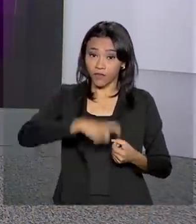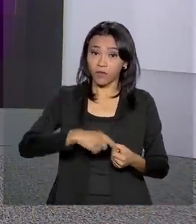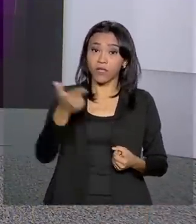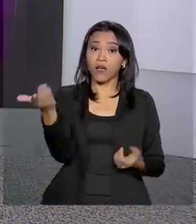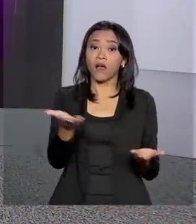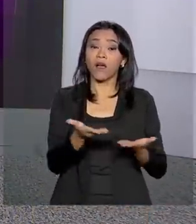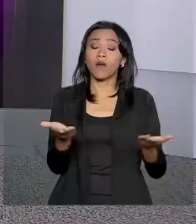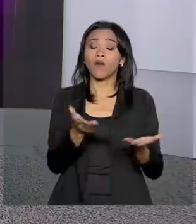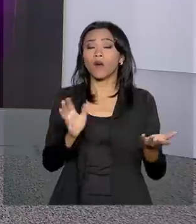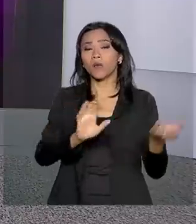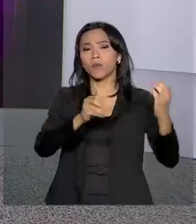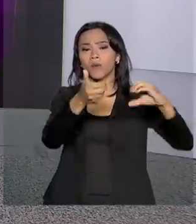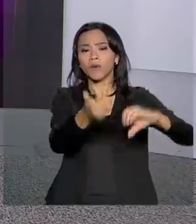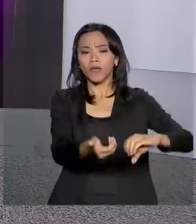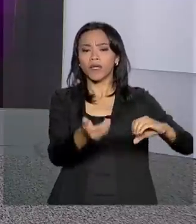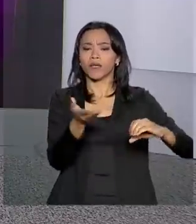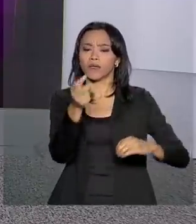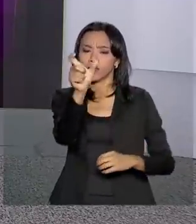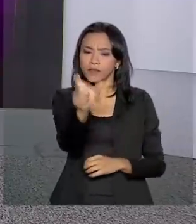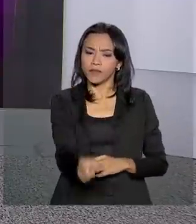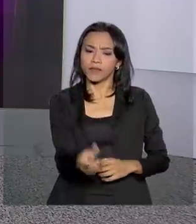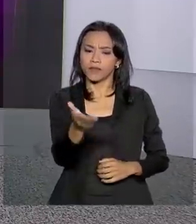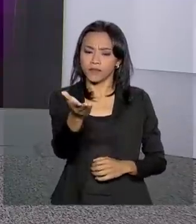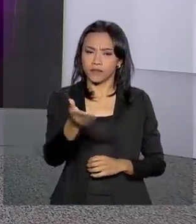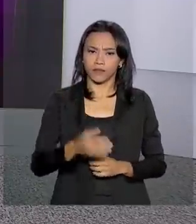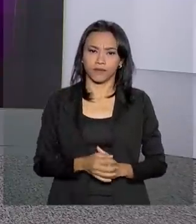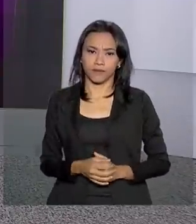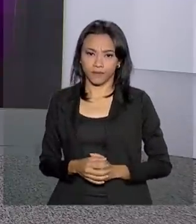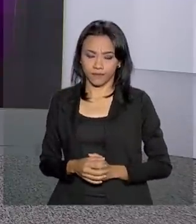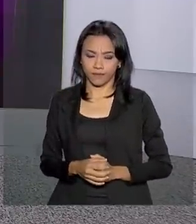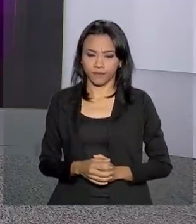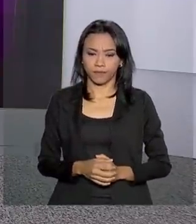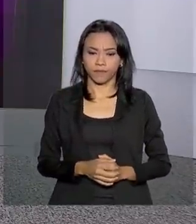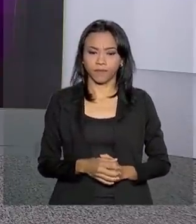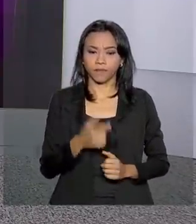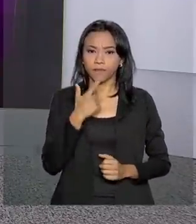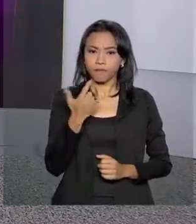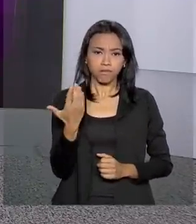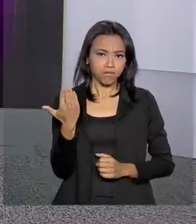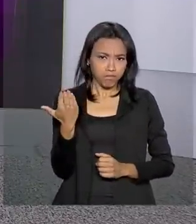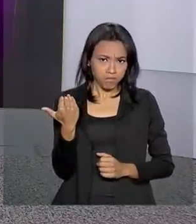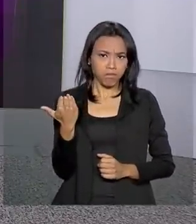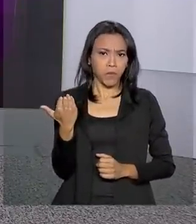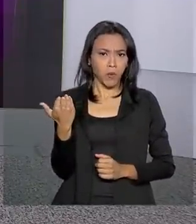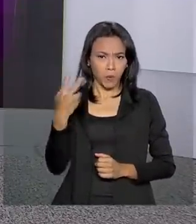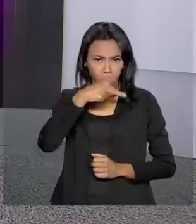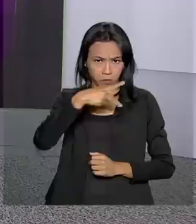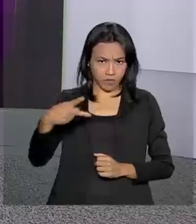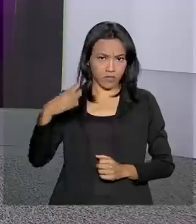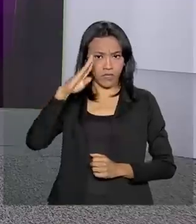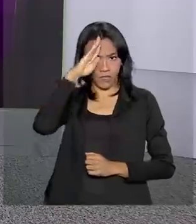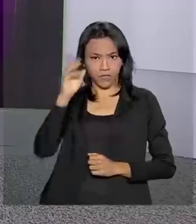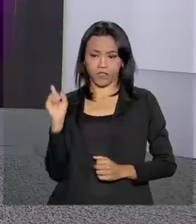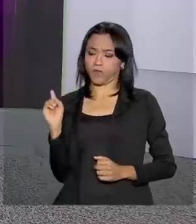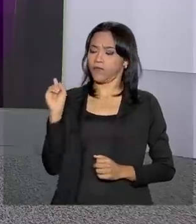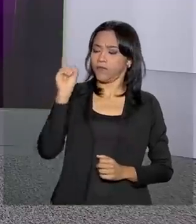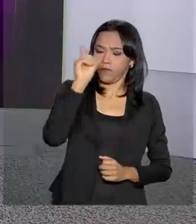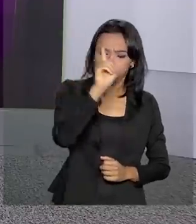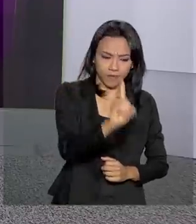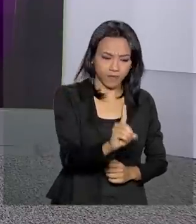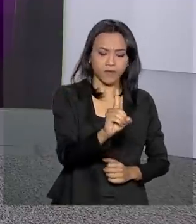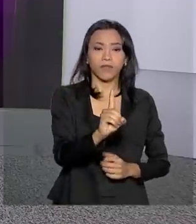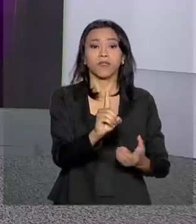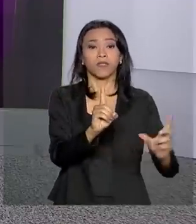o Congresso Nacional, onde está a repórter Luciana Colares de Holanda. Agora há pouco o presidente esteve aí, foi recebido pelos chefes das